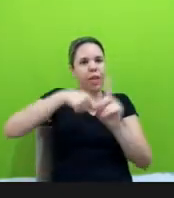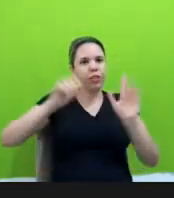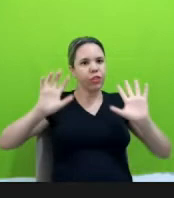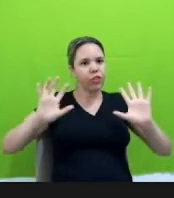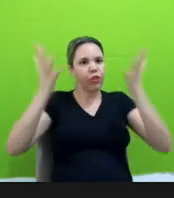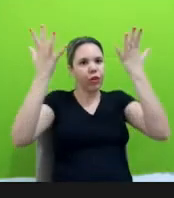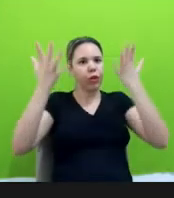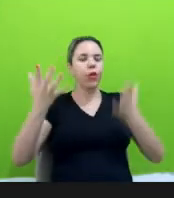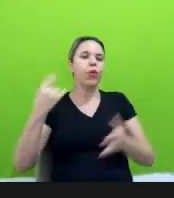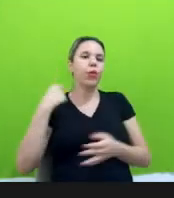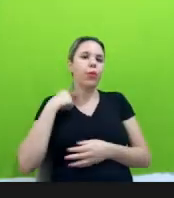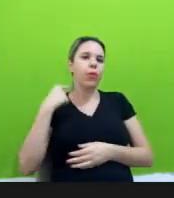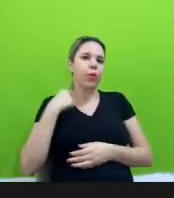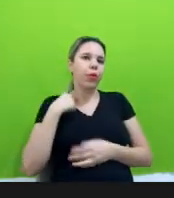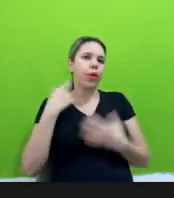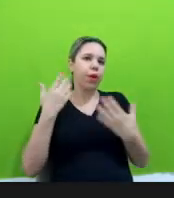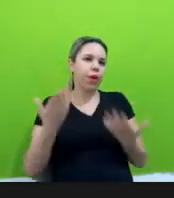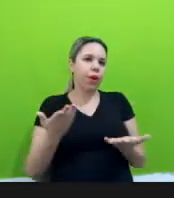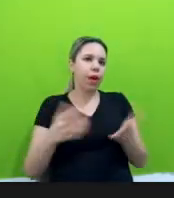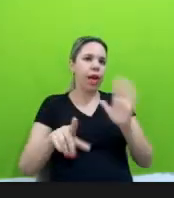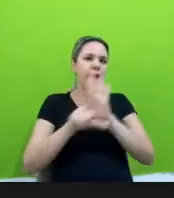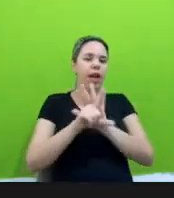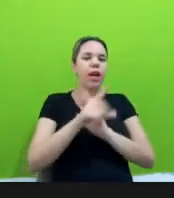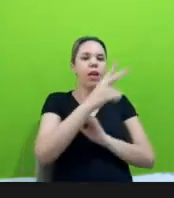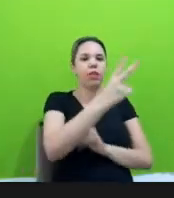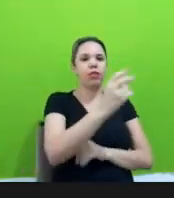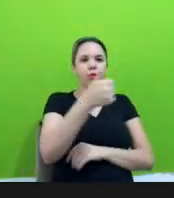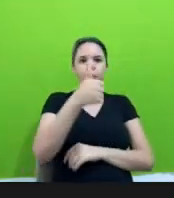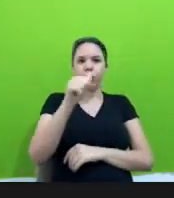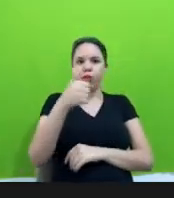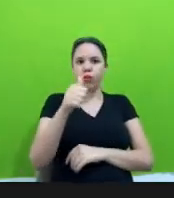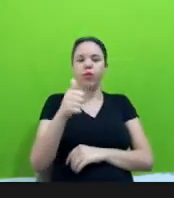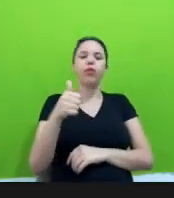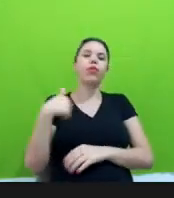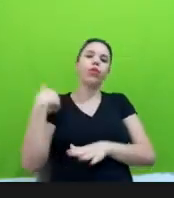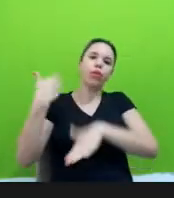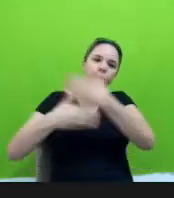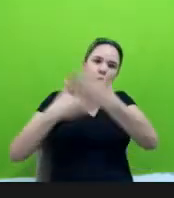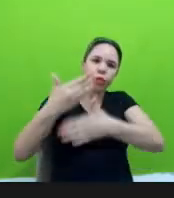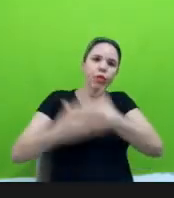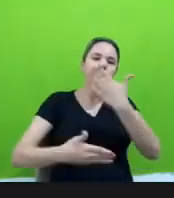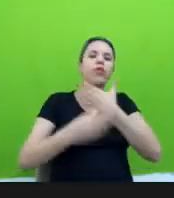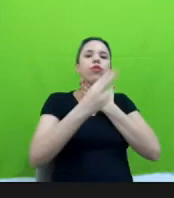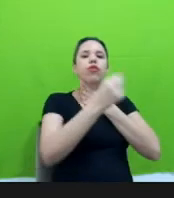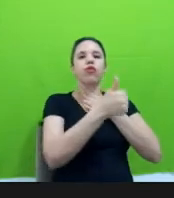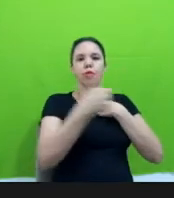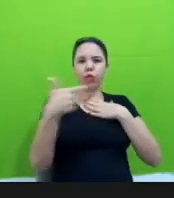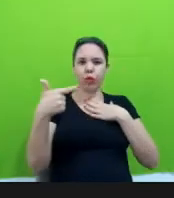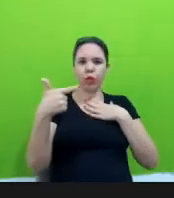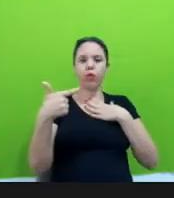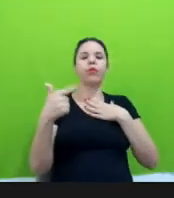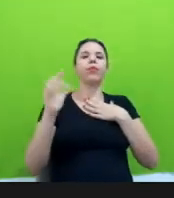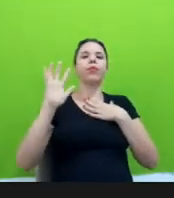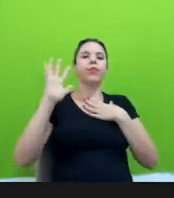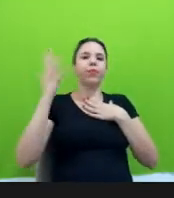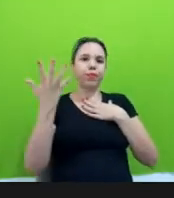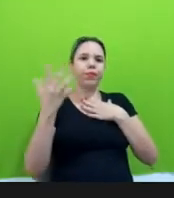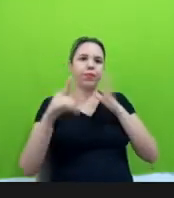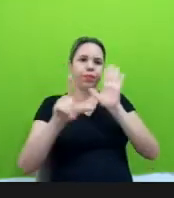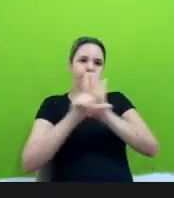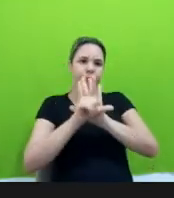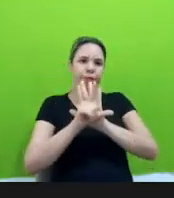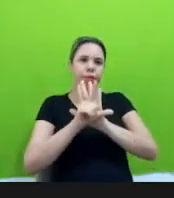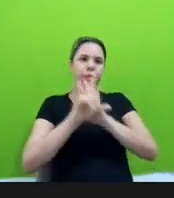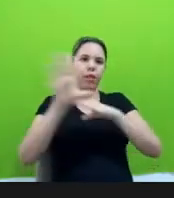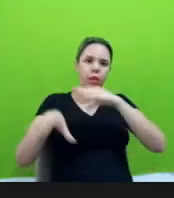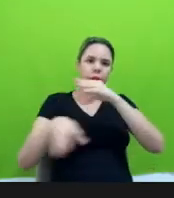maio, afinal de contas, essa lei é de 2011, mas ela passou a vigorar em 2012, ou seja, os efeitos da lei estão completando